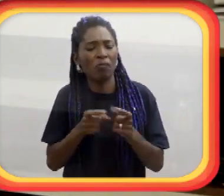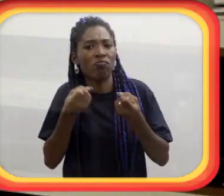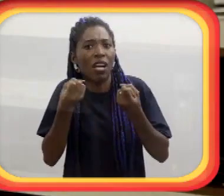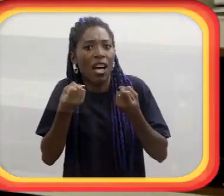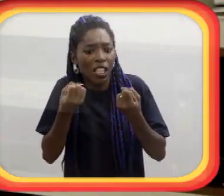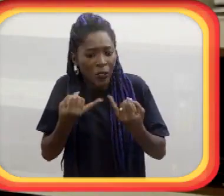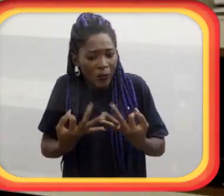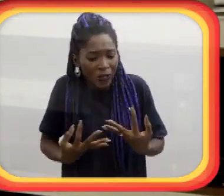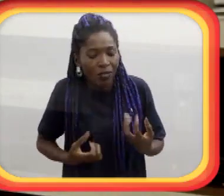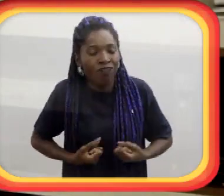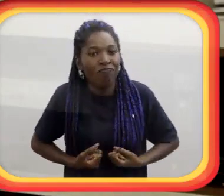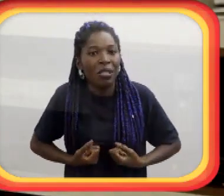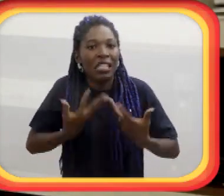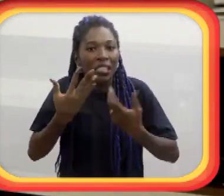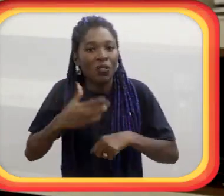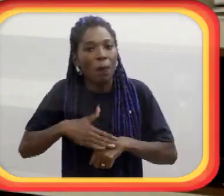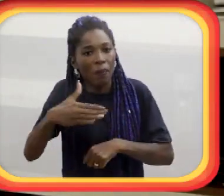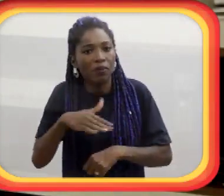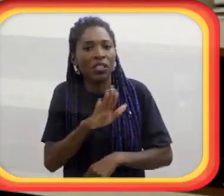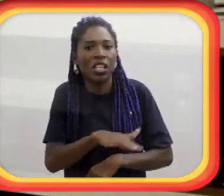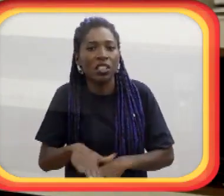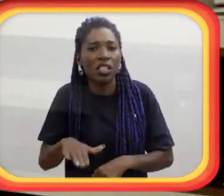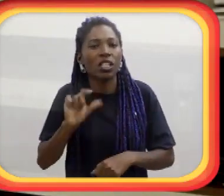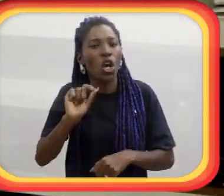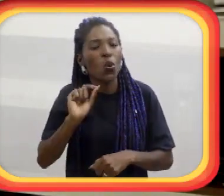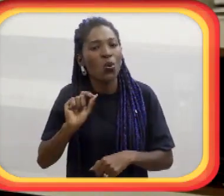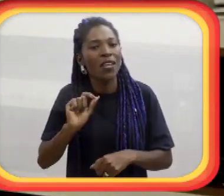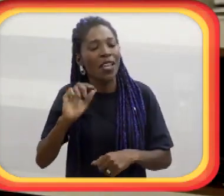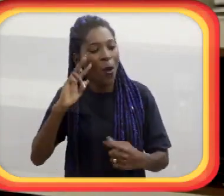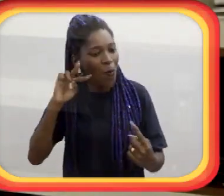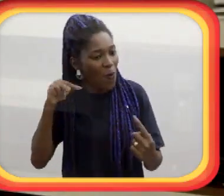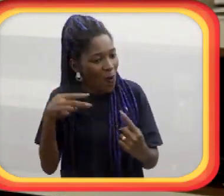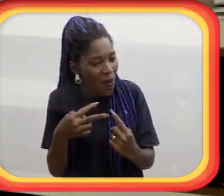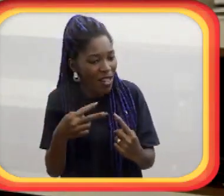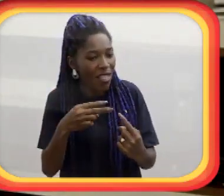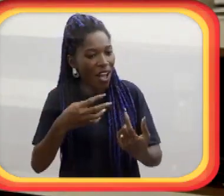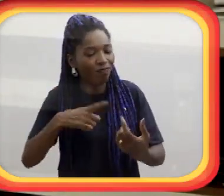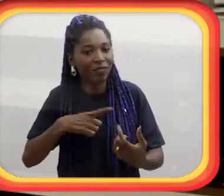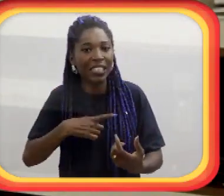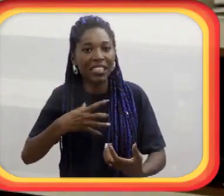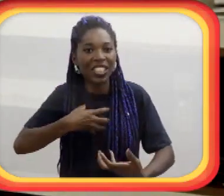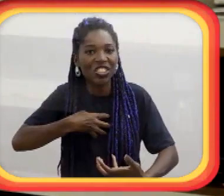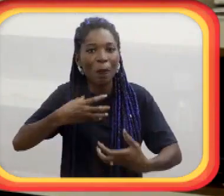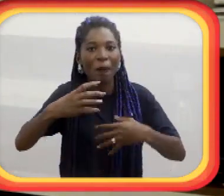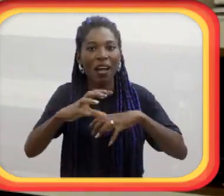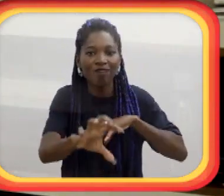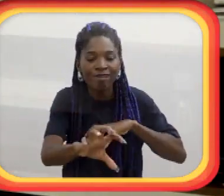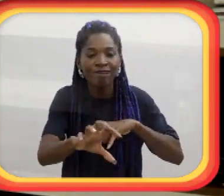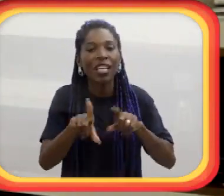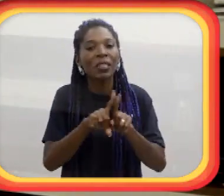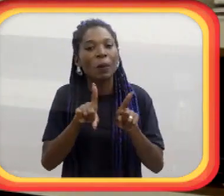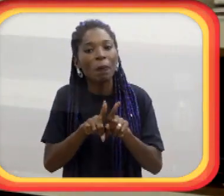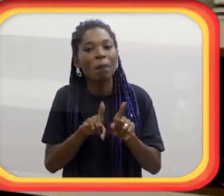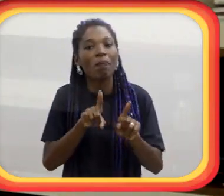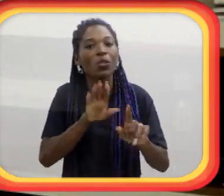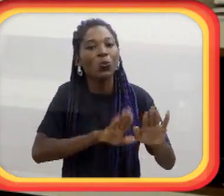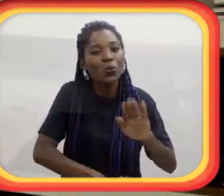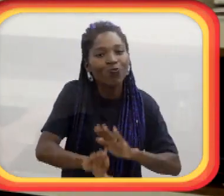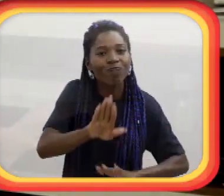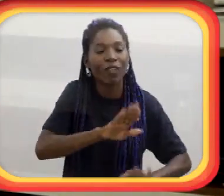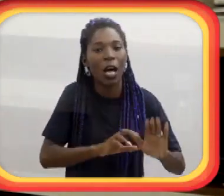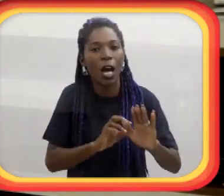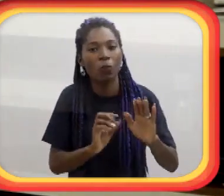vocalizando muito mais, e as crianças ao mesmo tempo com um olhar de empatia, de flexibilidade, de cuidado,